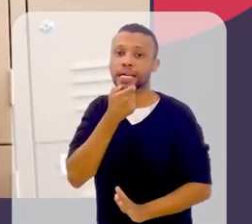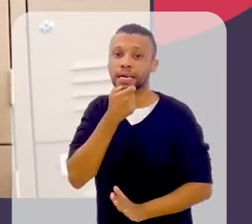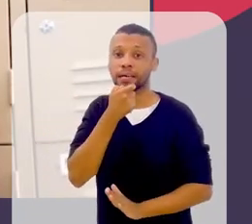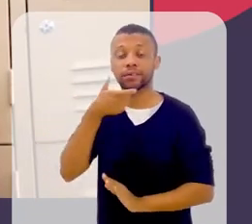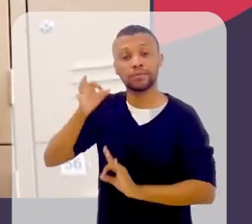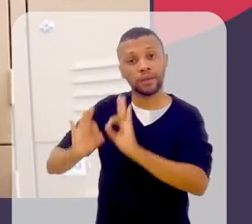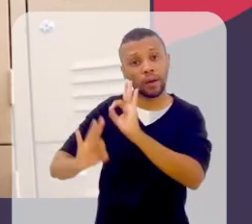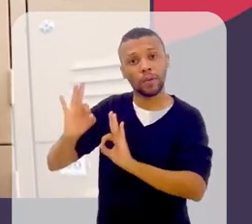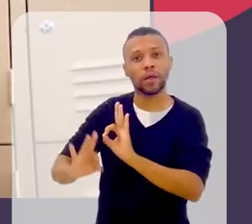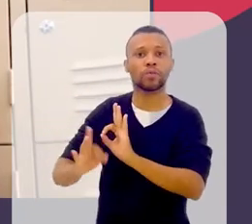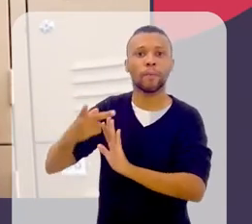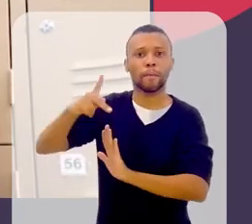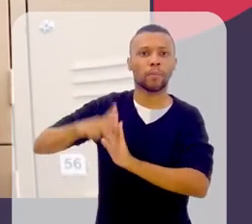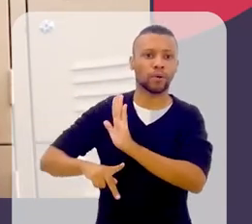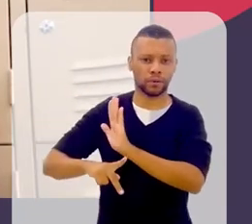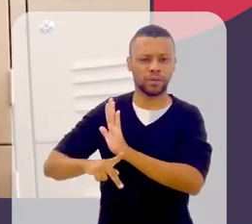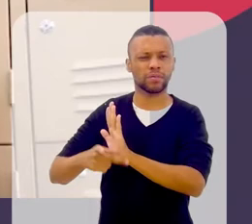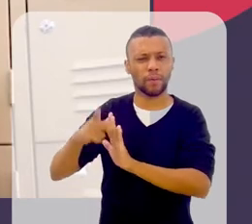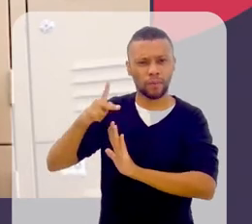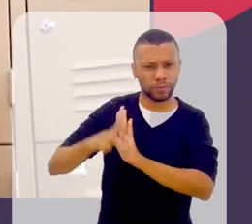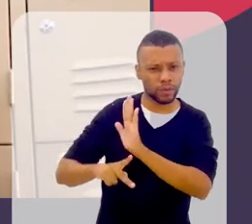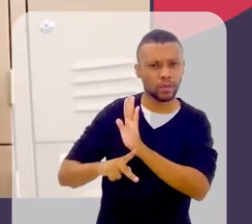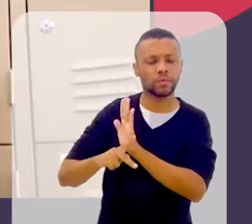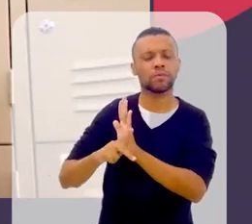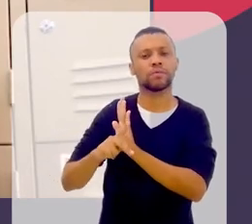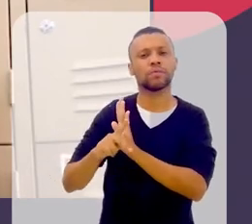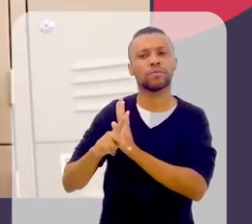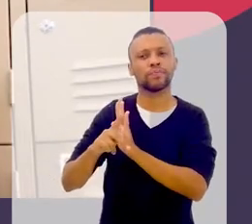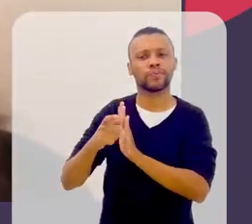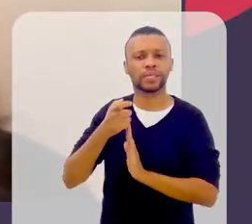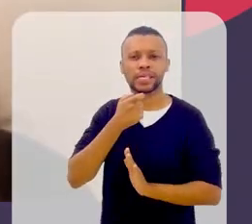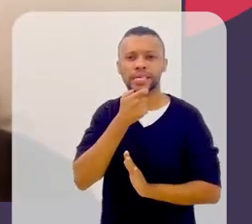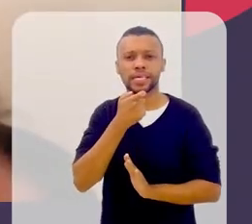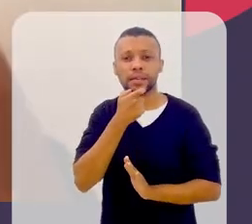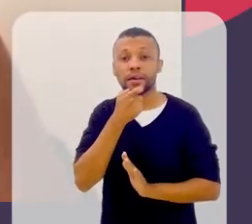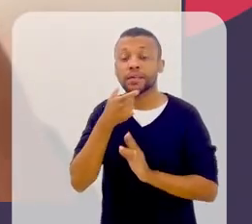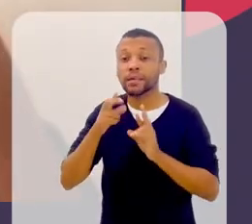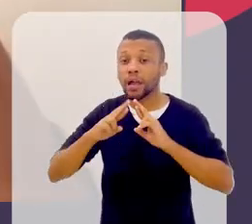um projeto, esse Project Vox, né?